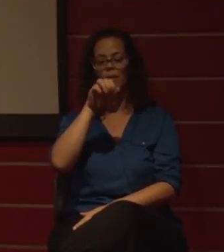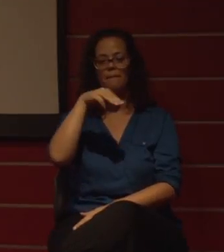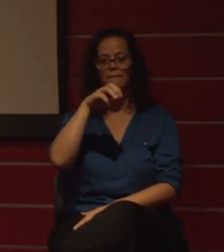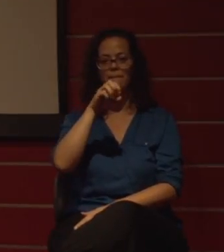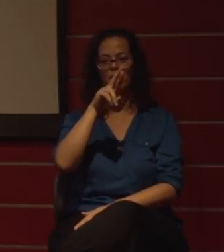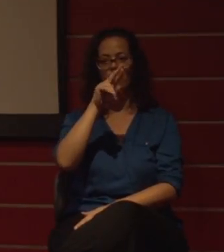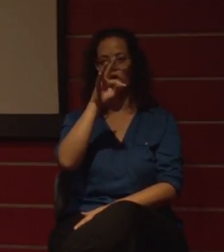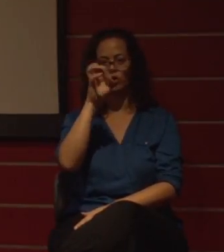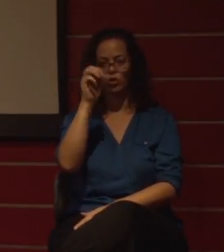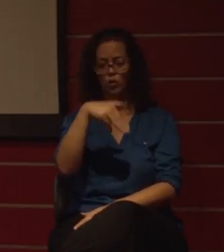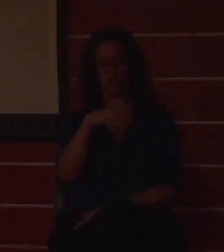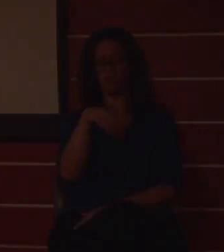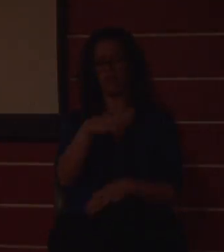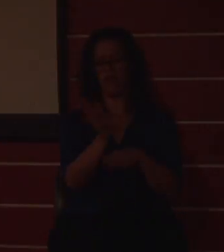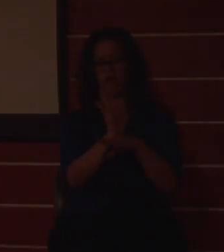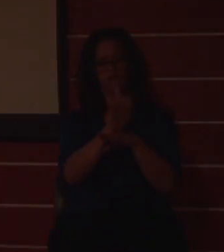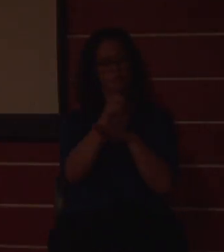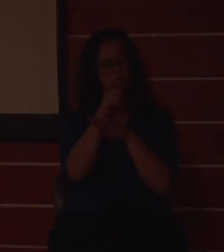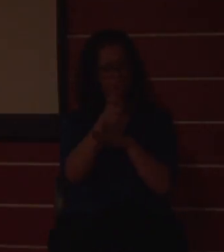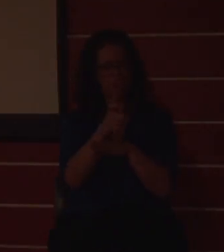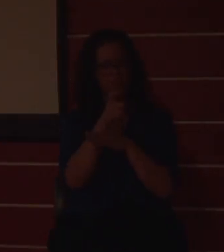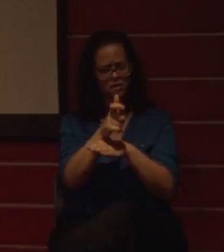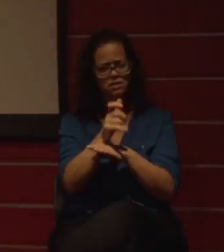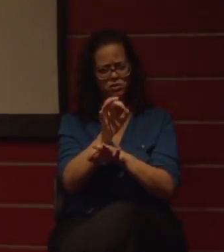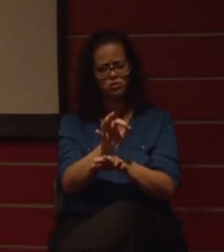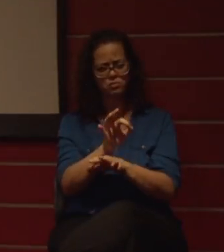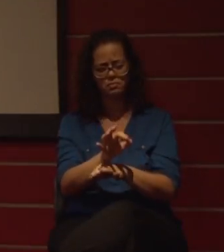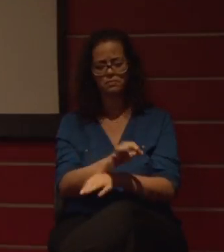o um filme bem interessante